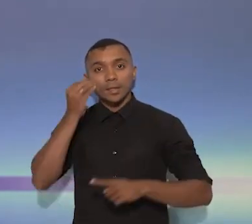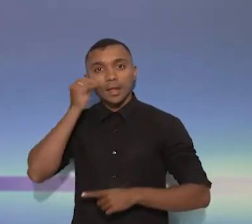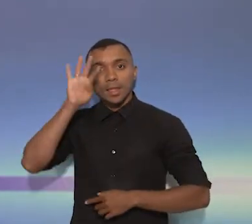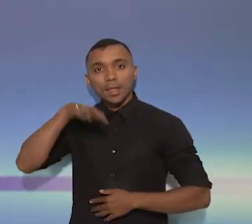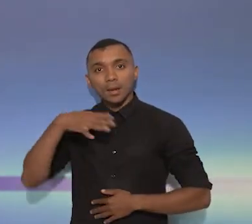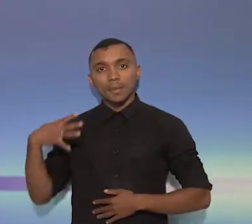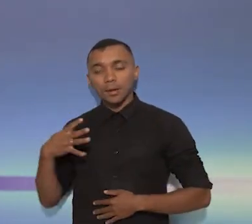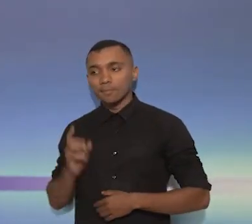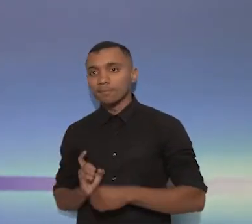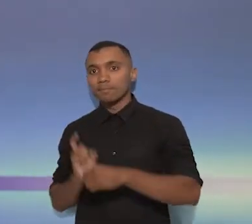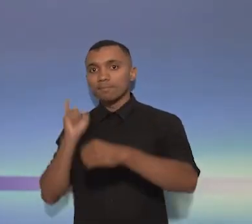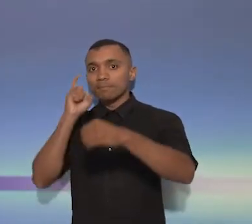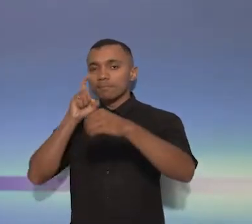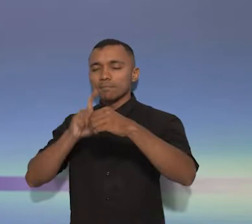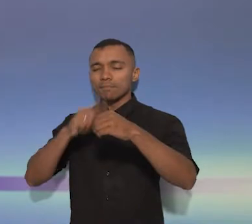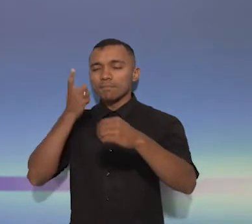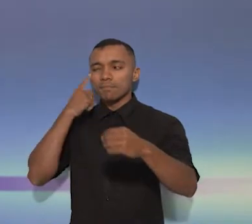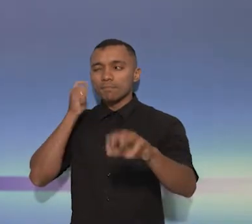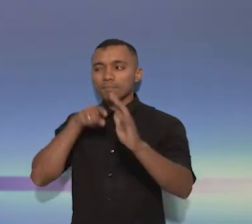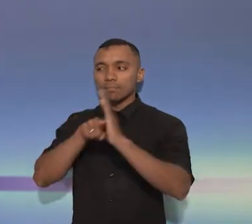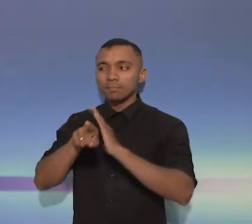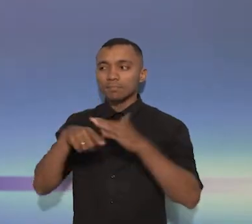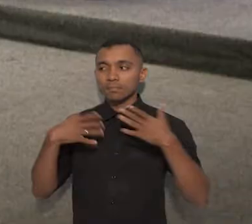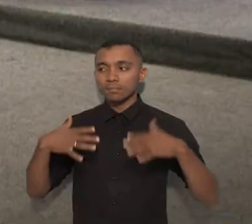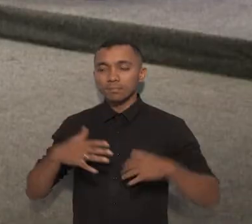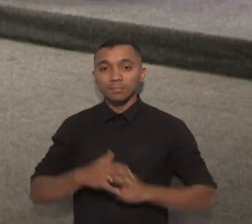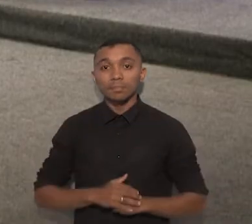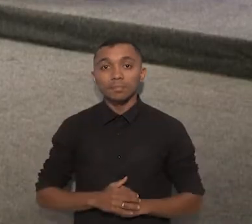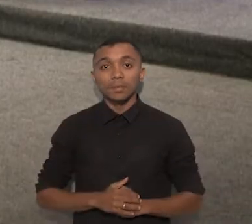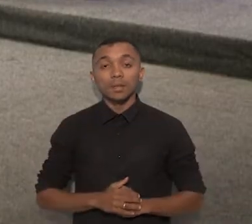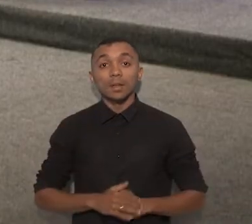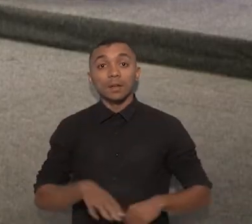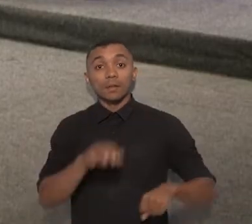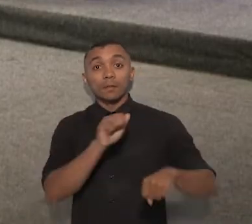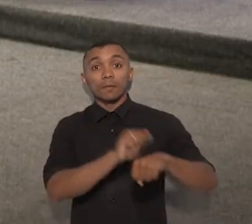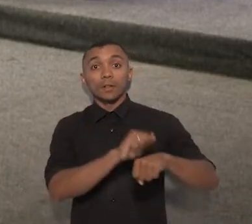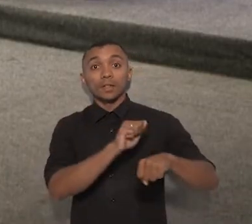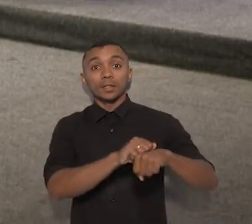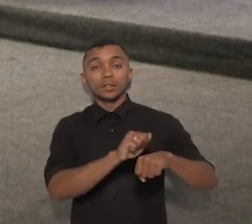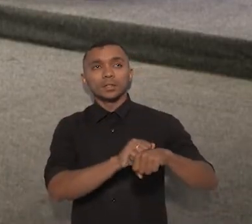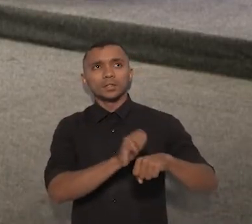do Juventude. Fernando Graziani, Fortaleza é o